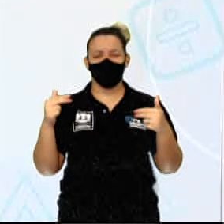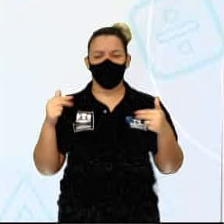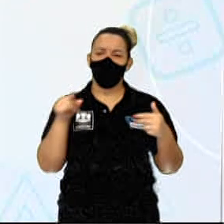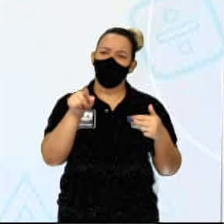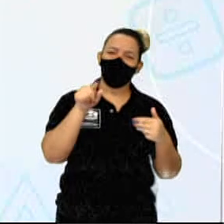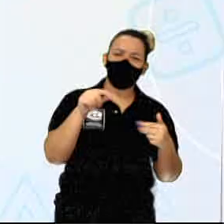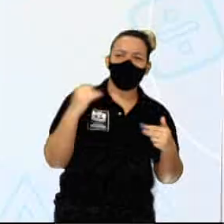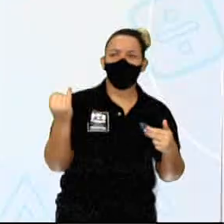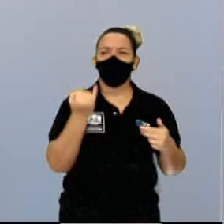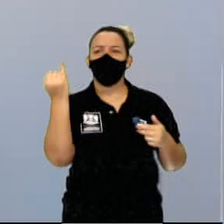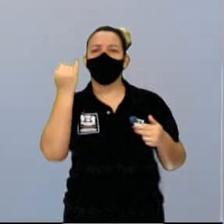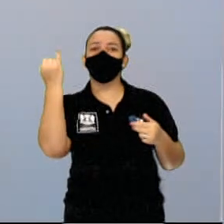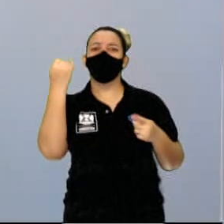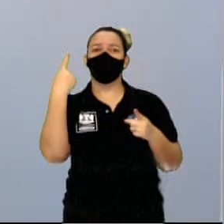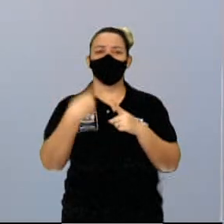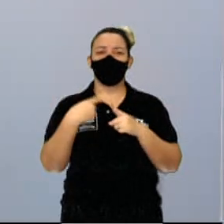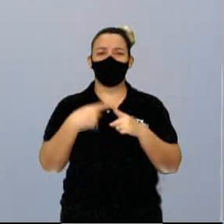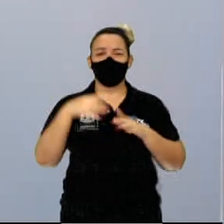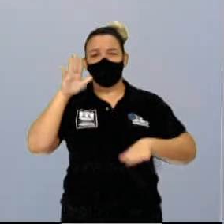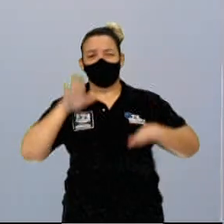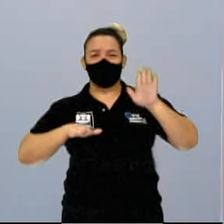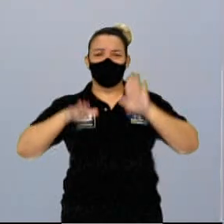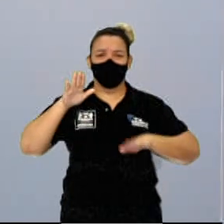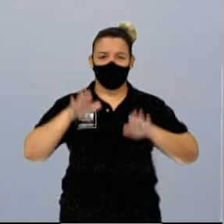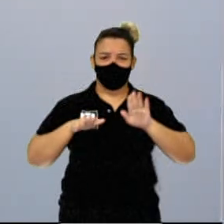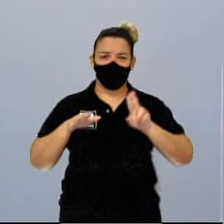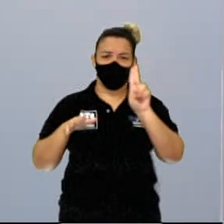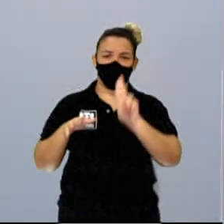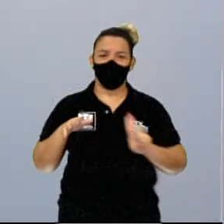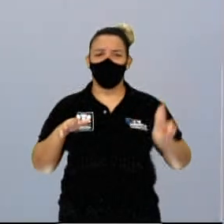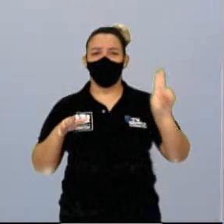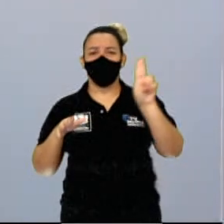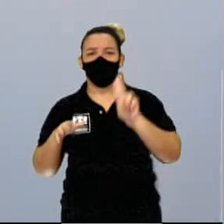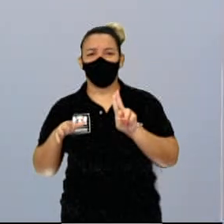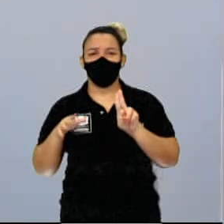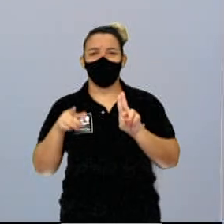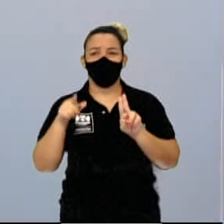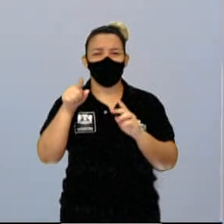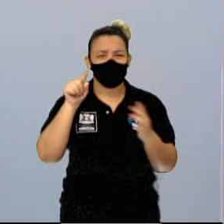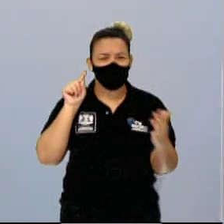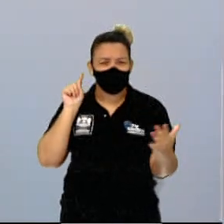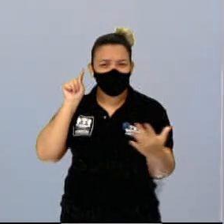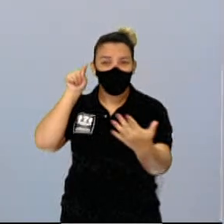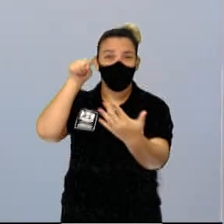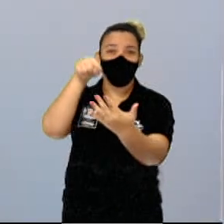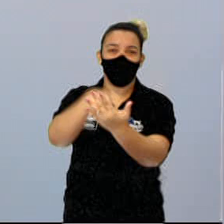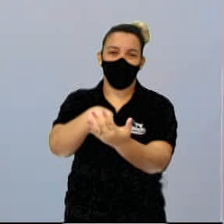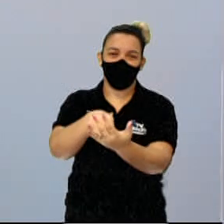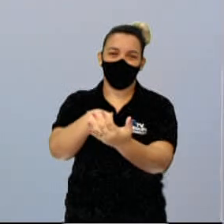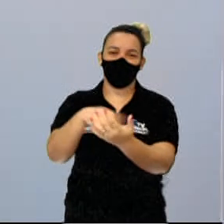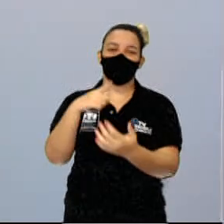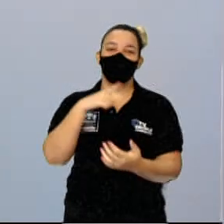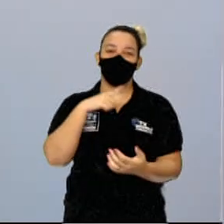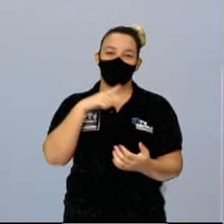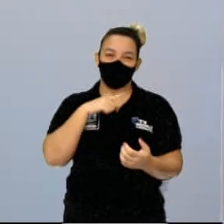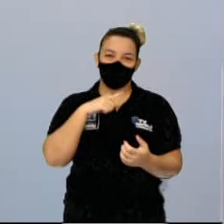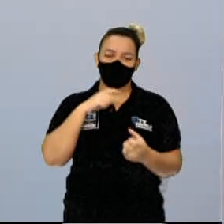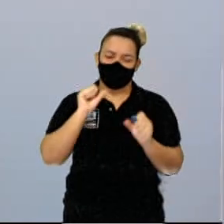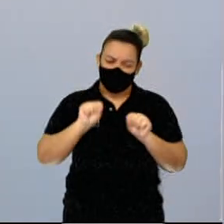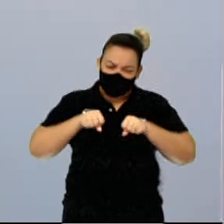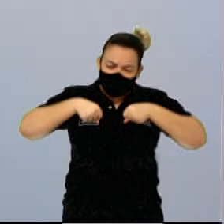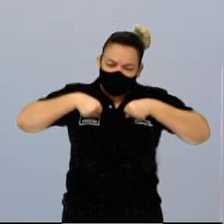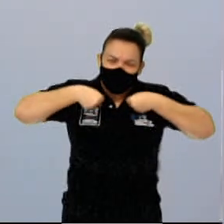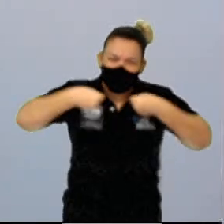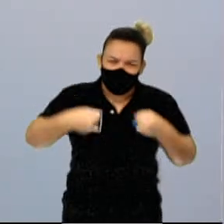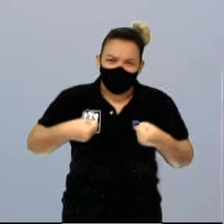sua utilidade. Dependendo da utilidade que aquele objetivo tem para mim, eu vou me empenhar diferente